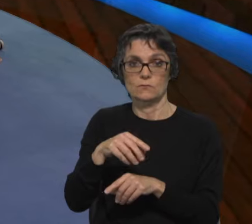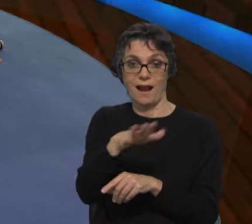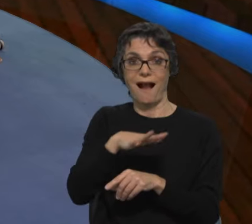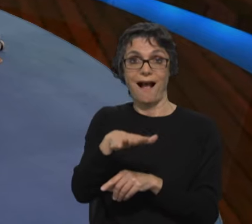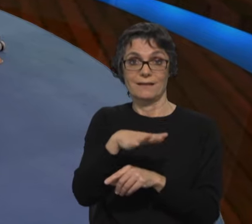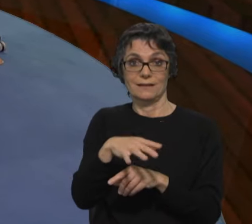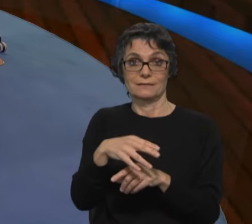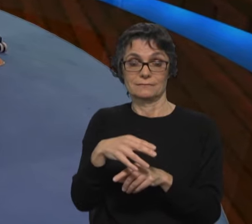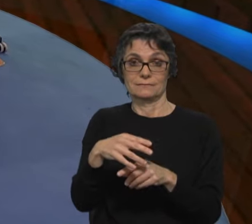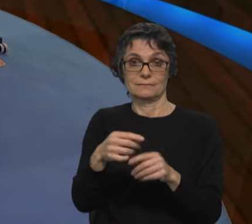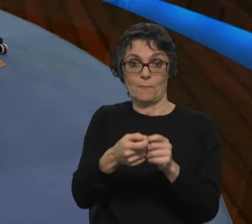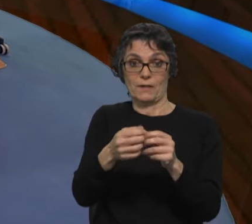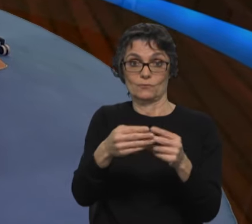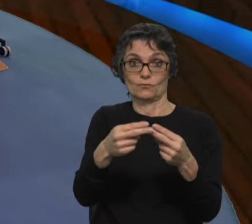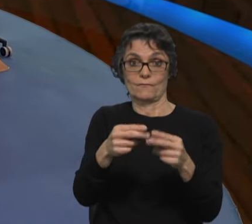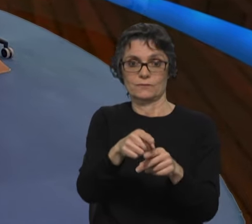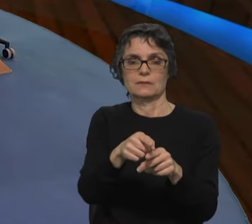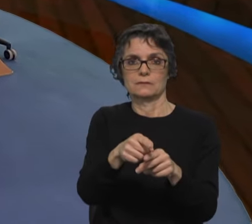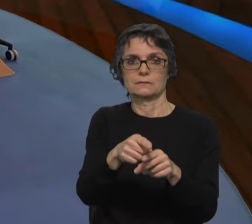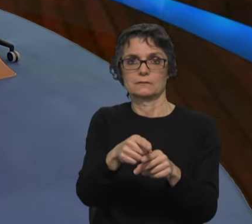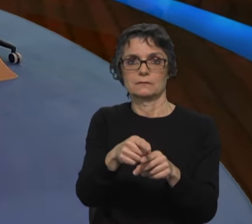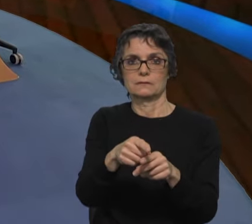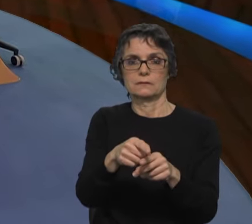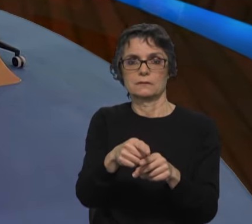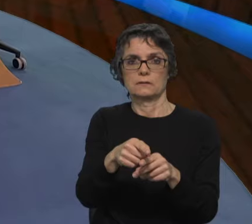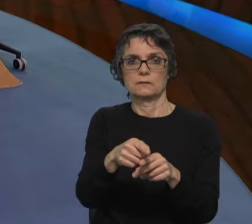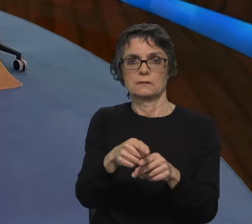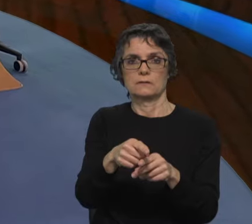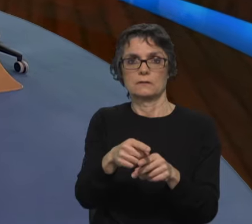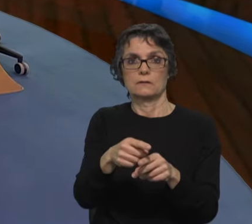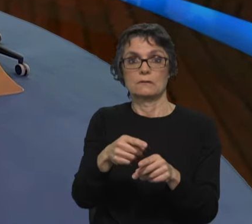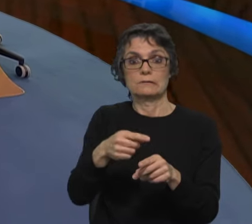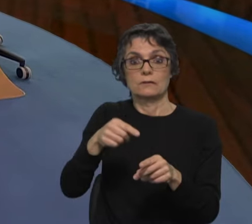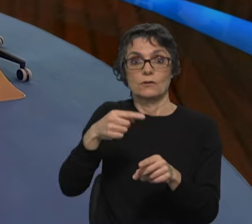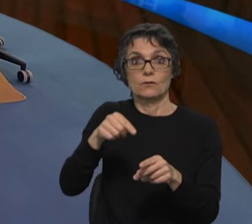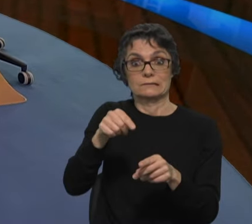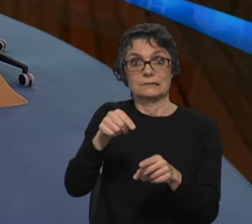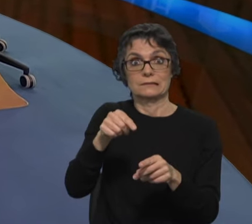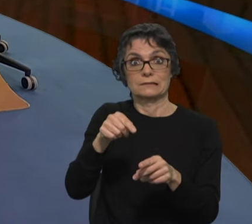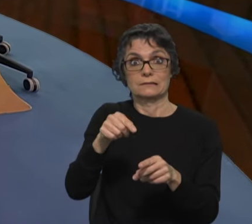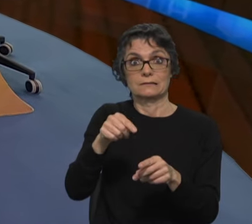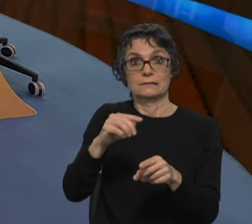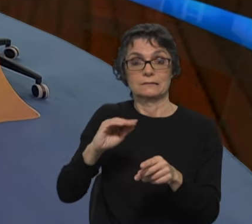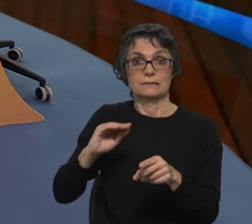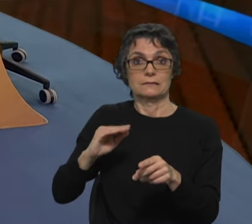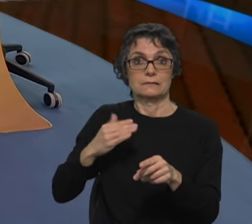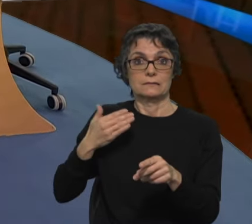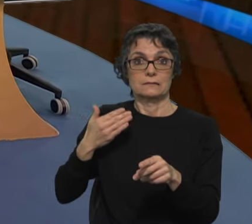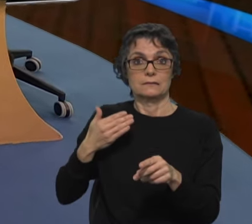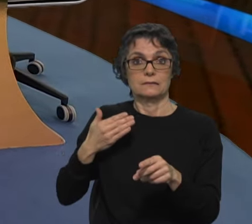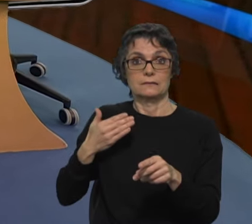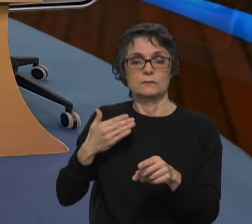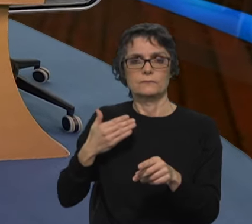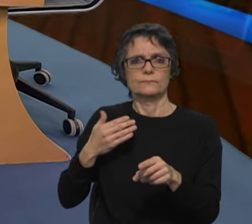digamos assim temos houve particularmente primeiro com os com com os